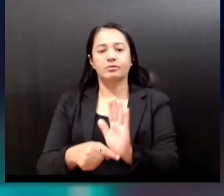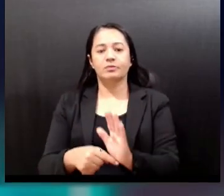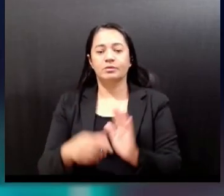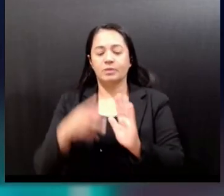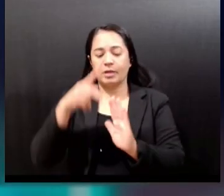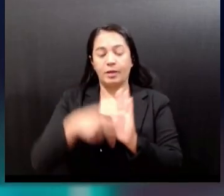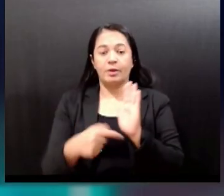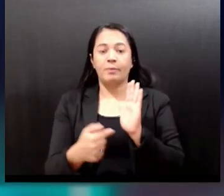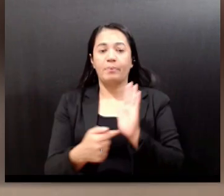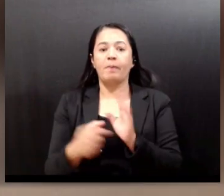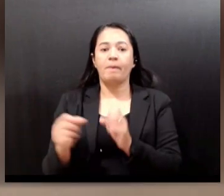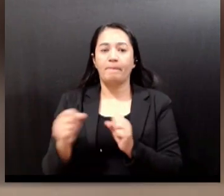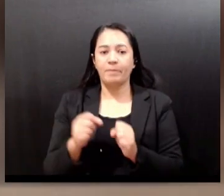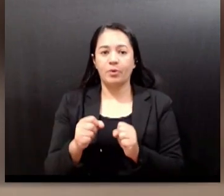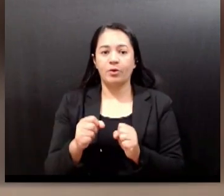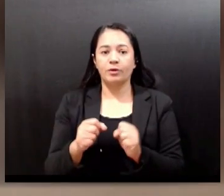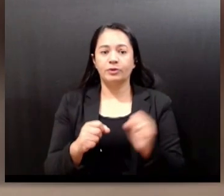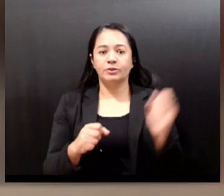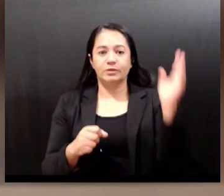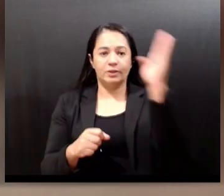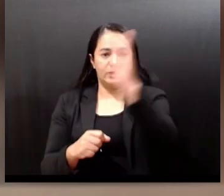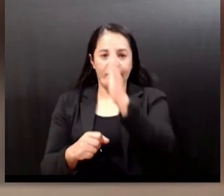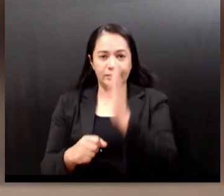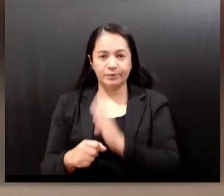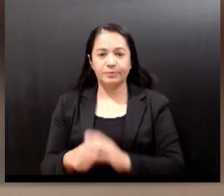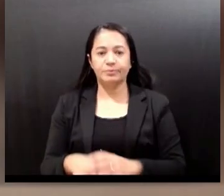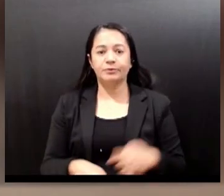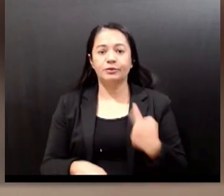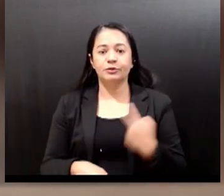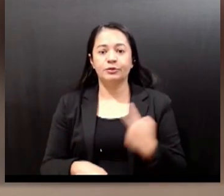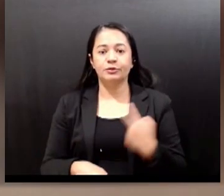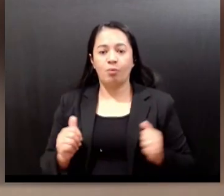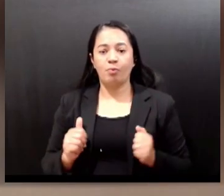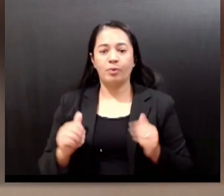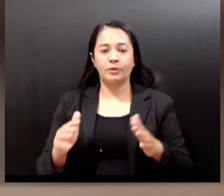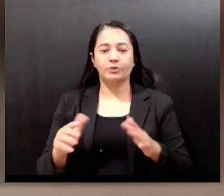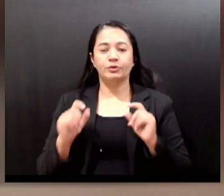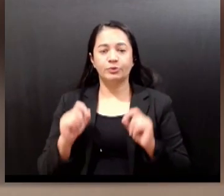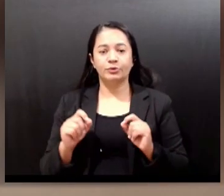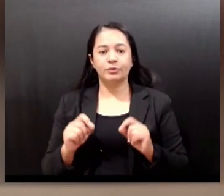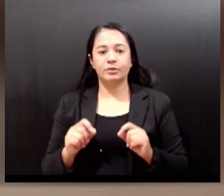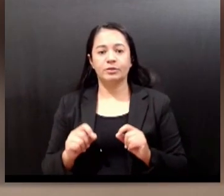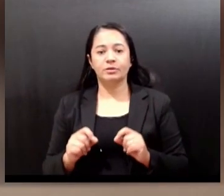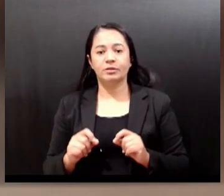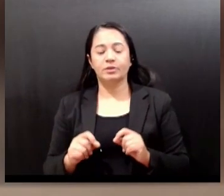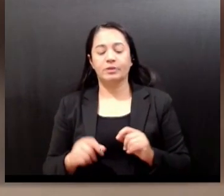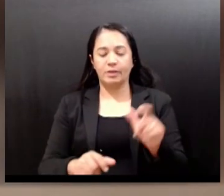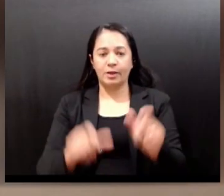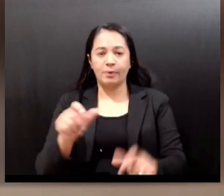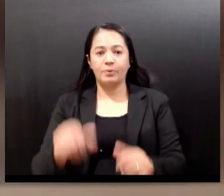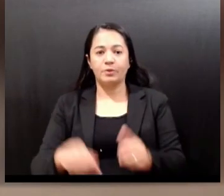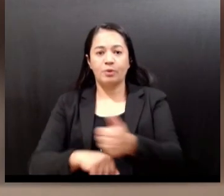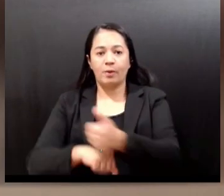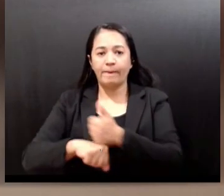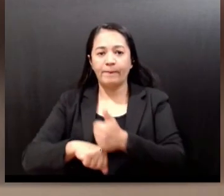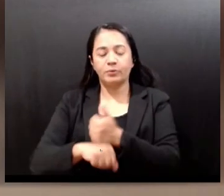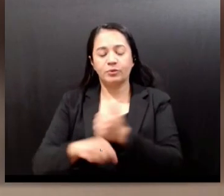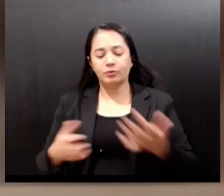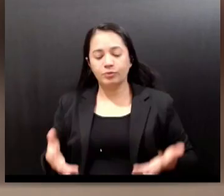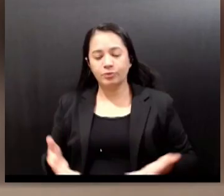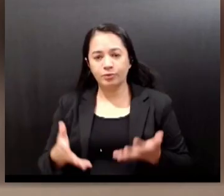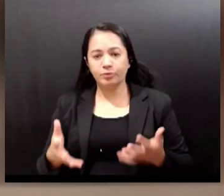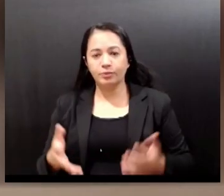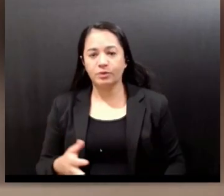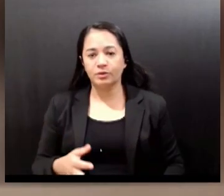virar nacional. Nós estamos com uma iniciativa aqui, que são aqueles profissionais que estão dando uma força bacana para o pessoal